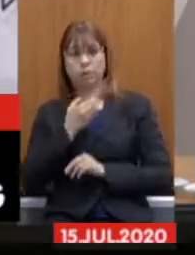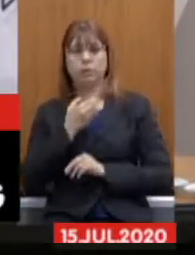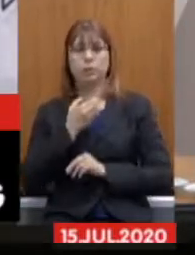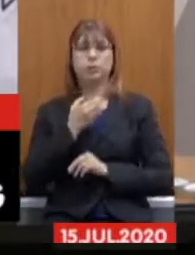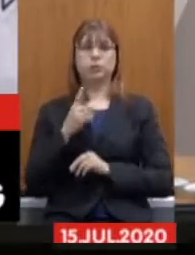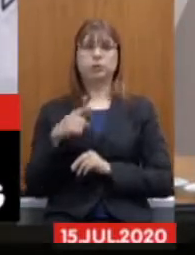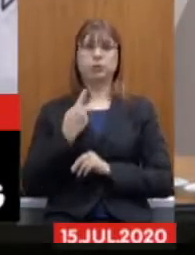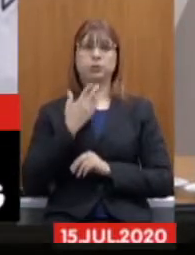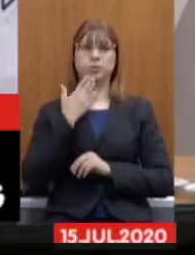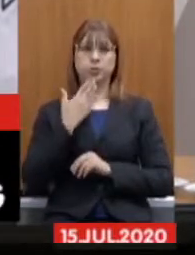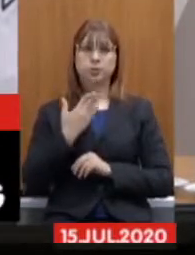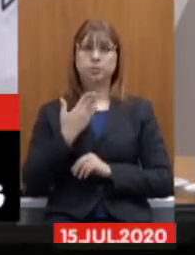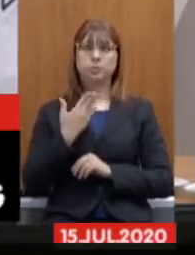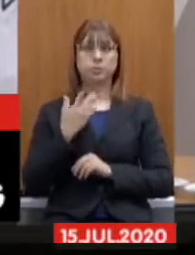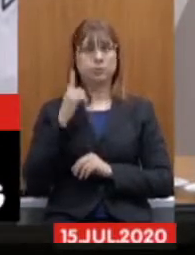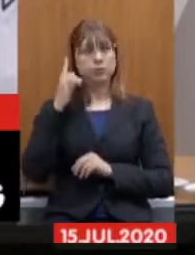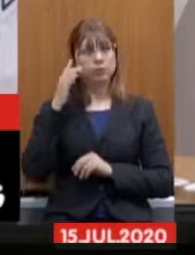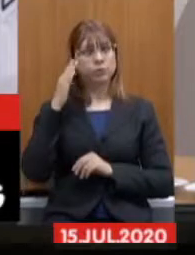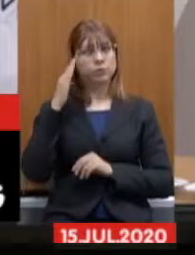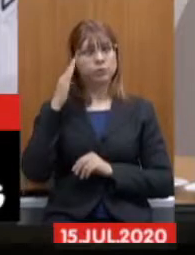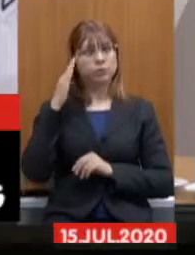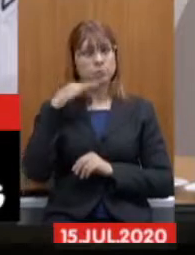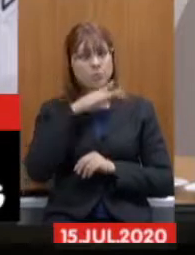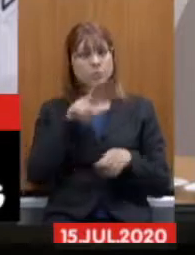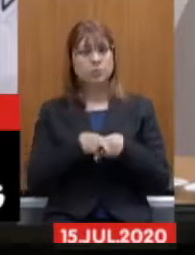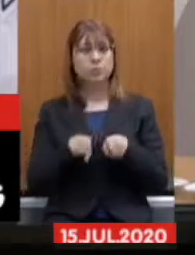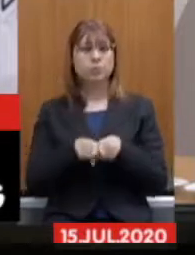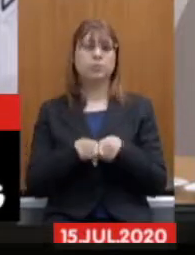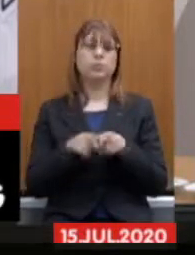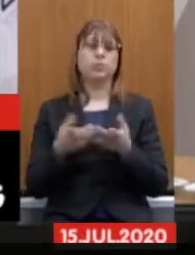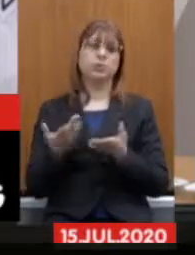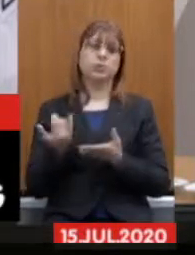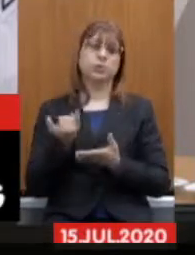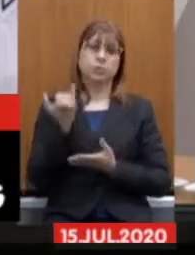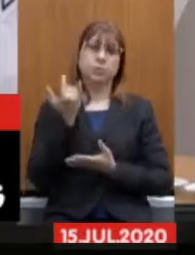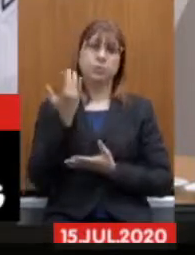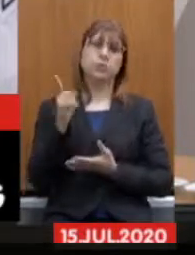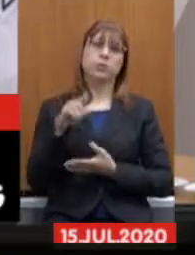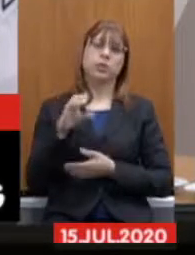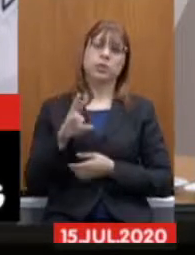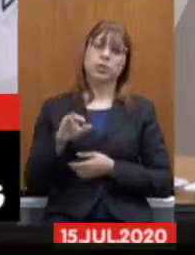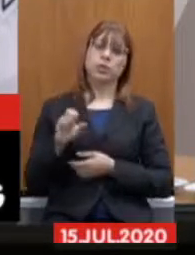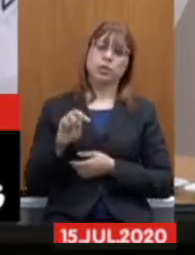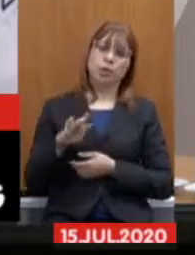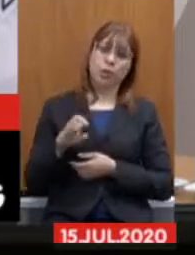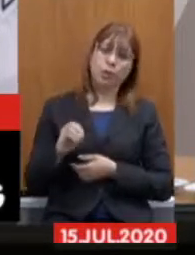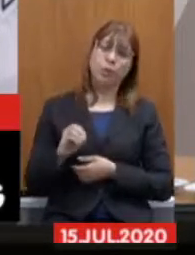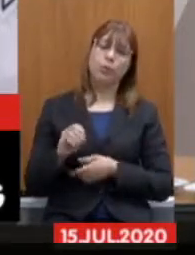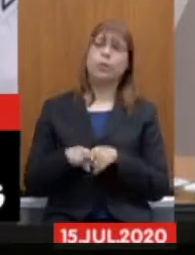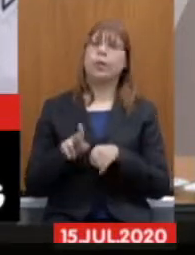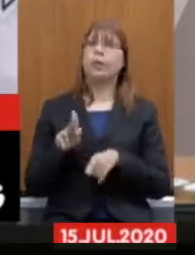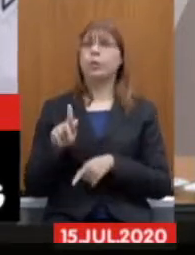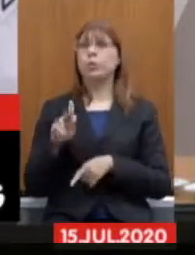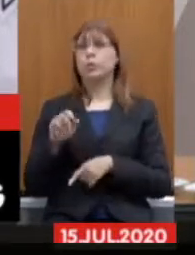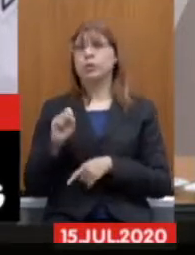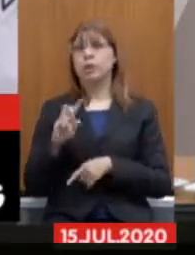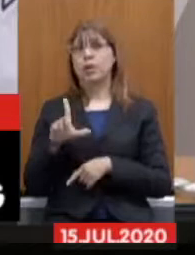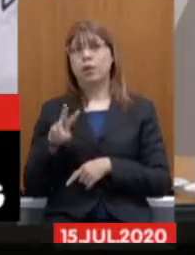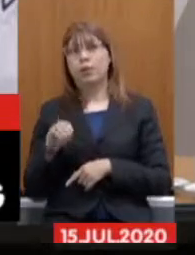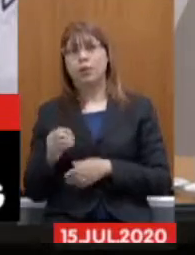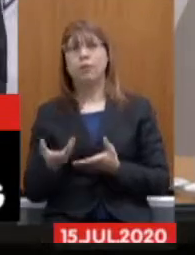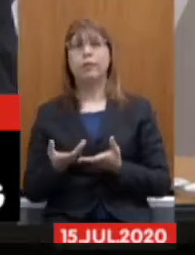folga aí ó entendi também pela sensibilidade dos líderes do colégio vidro cristiano do gustavo valadares do